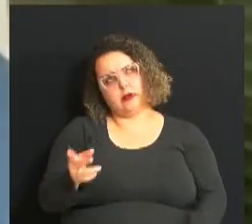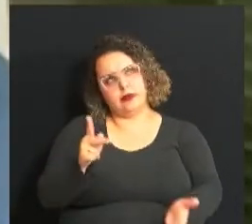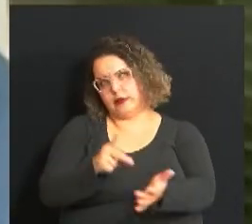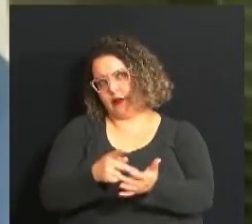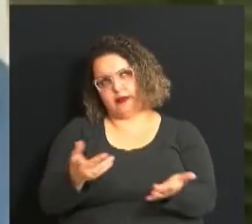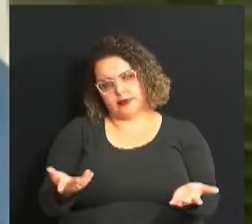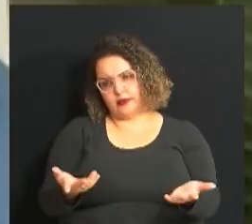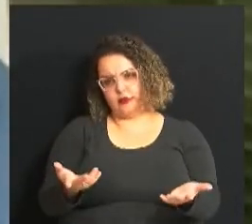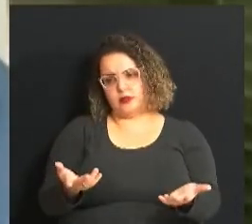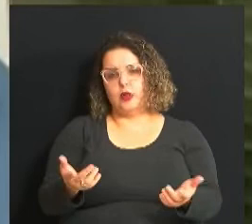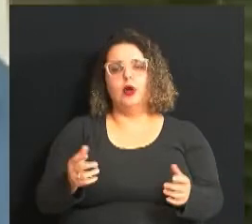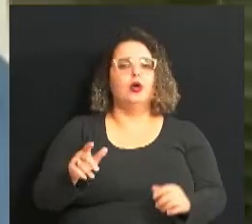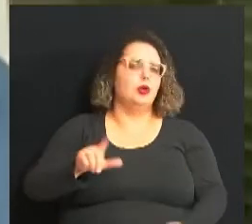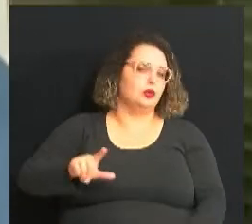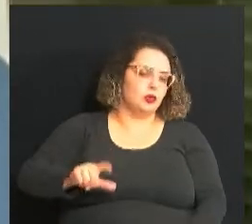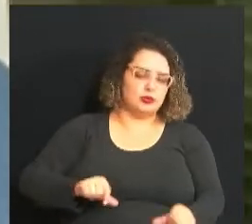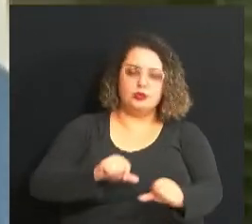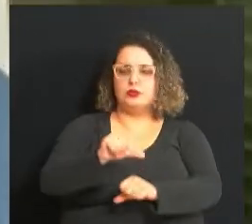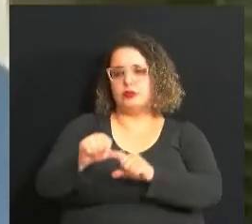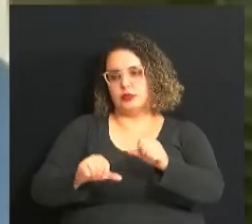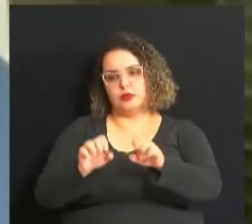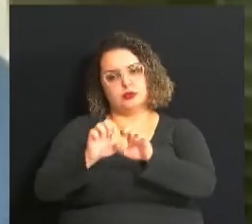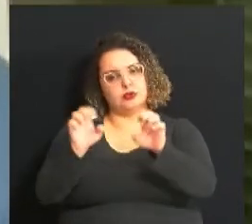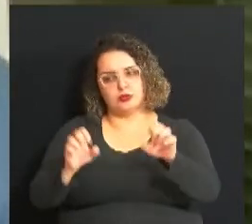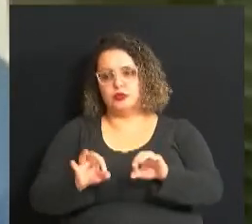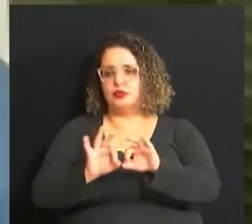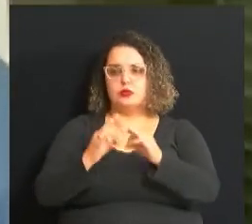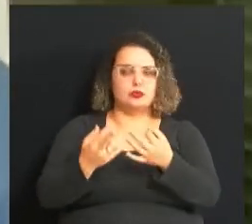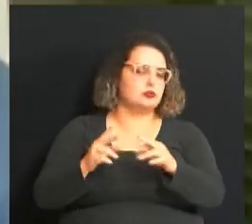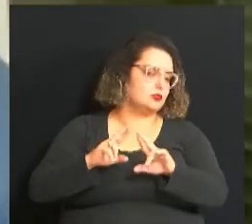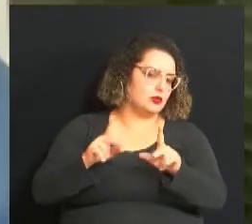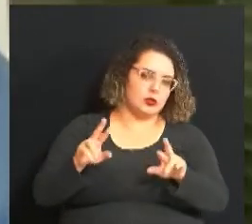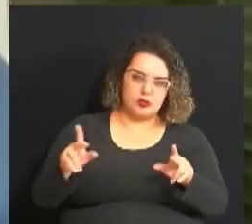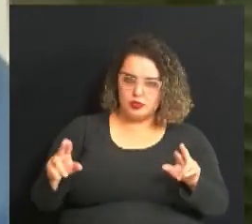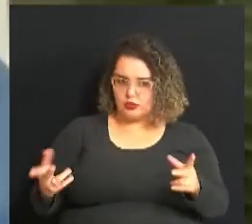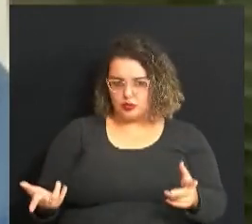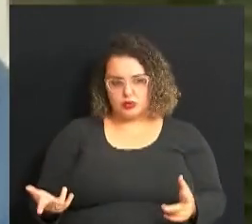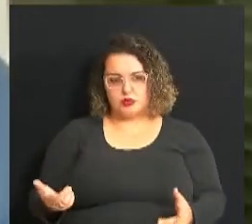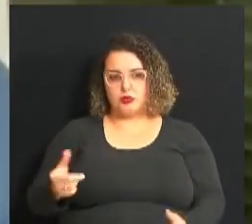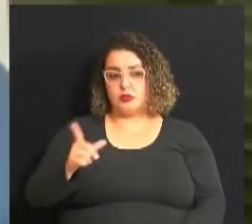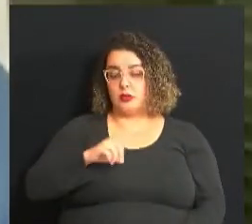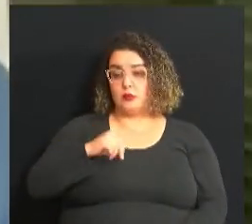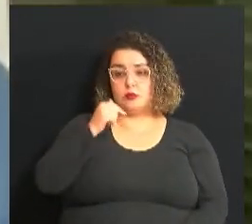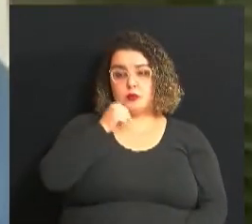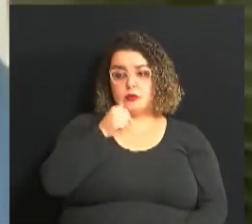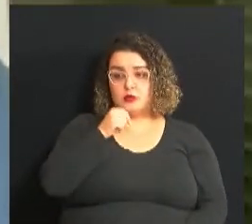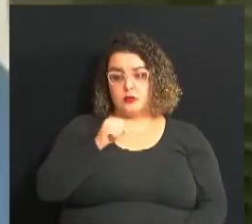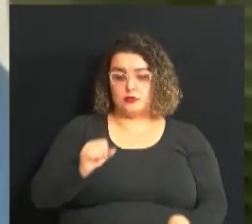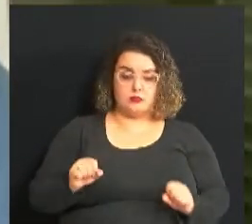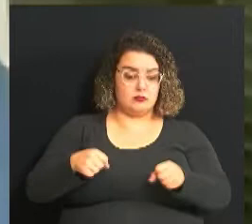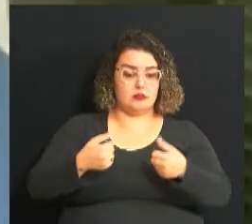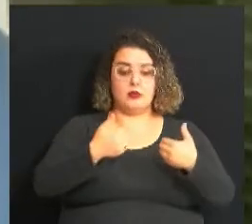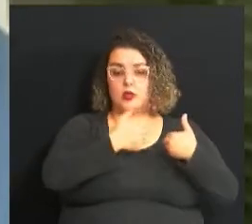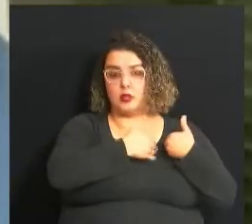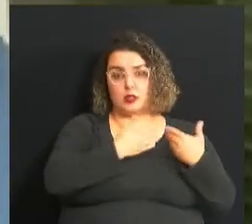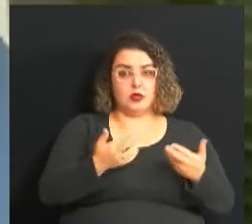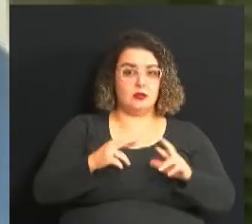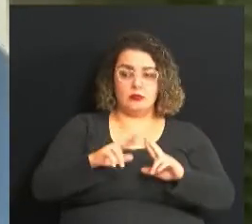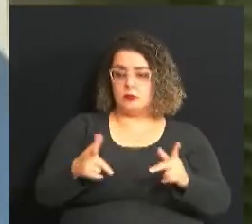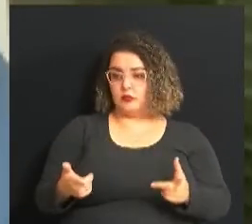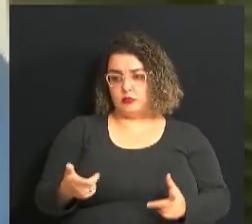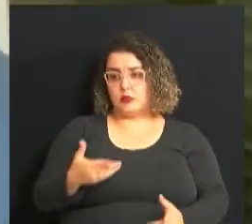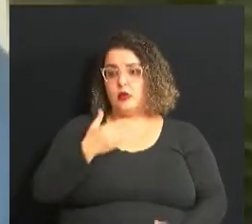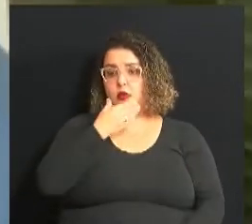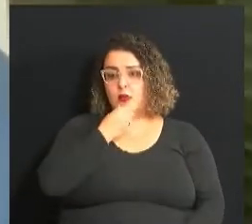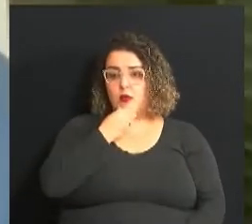tem mudado, tem estruturas familiares que são diferentes, tem mulheres que já assumem responsabilidades diferentes e homens que são